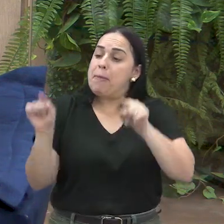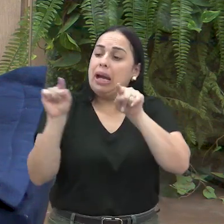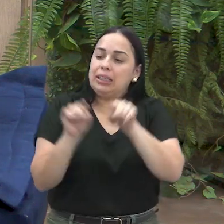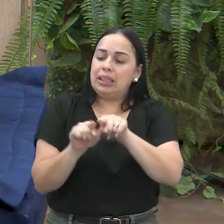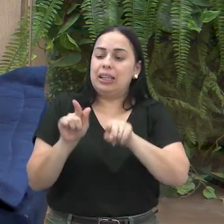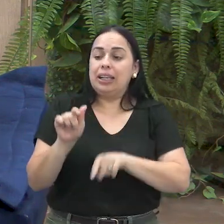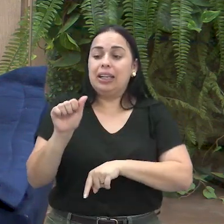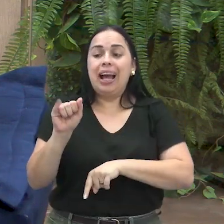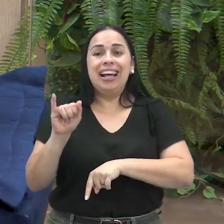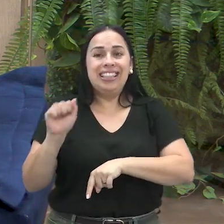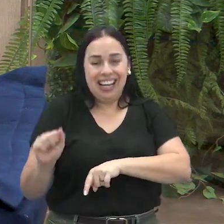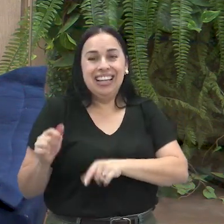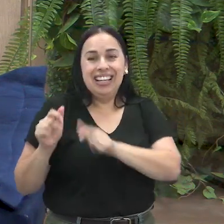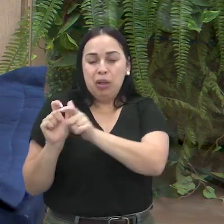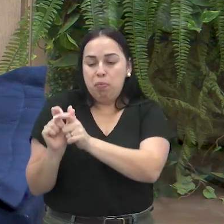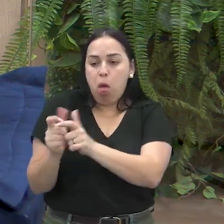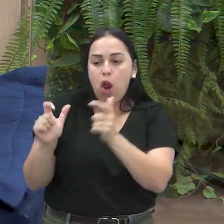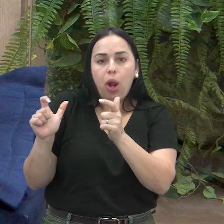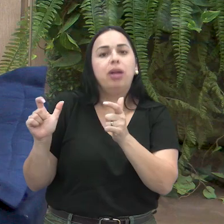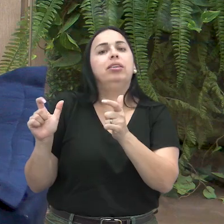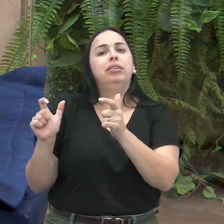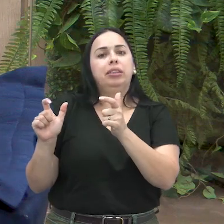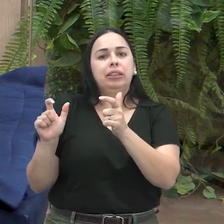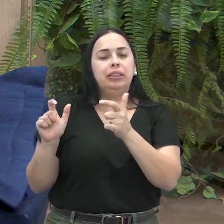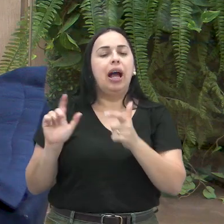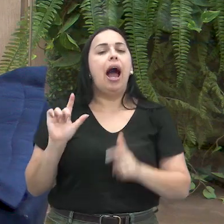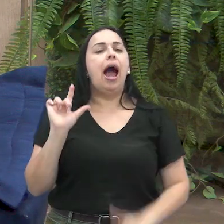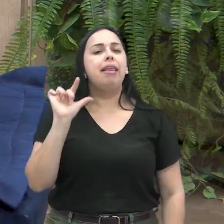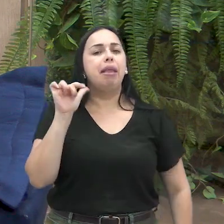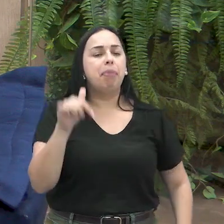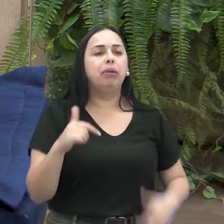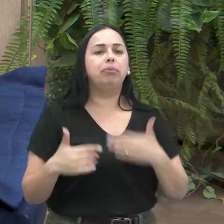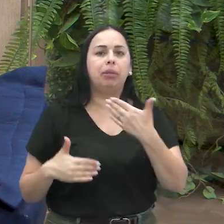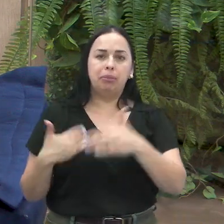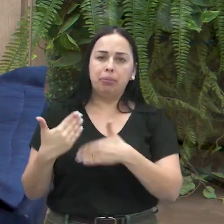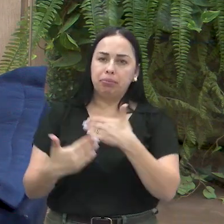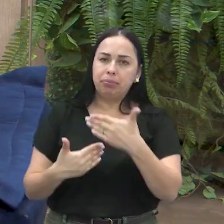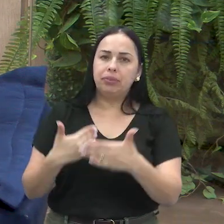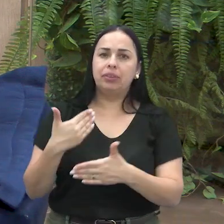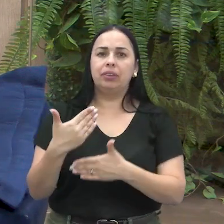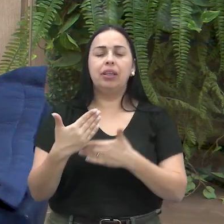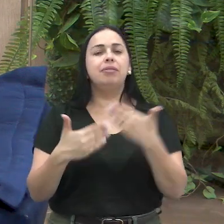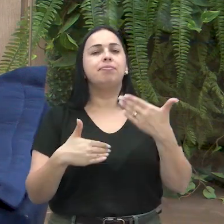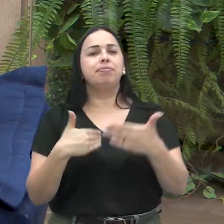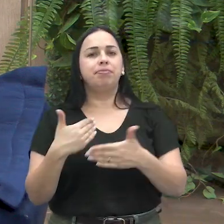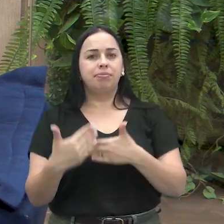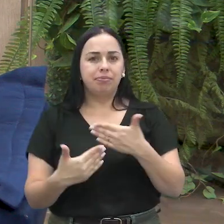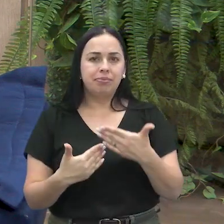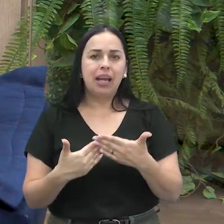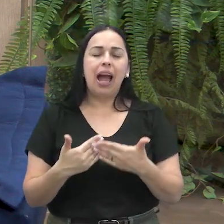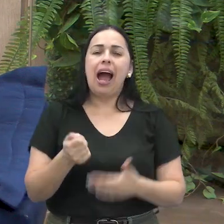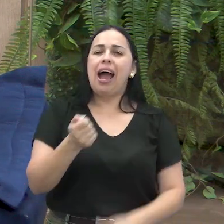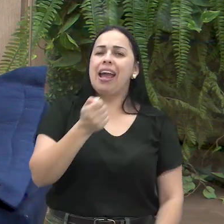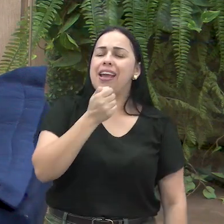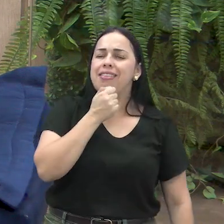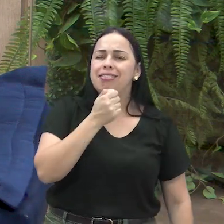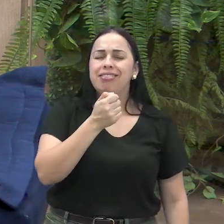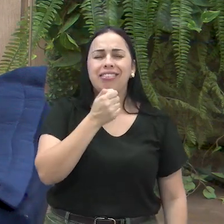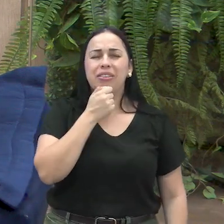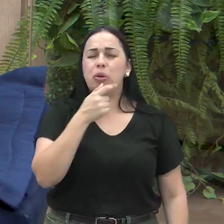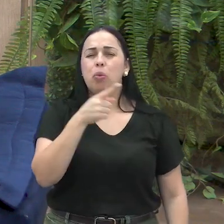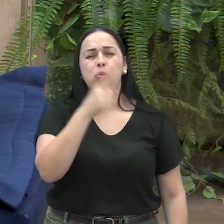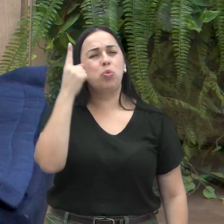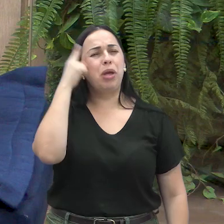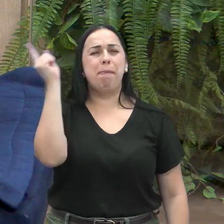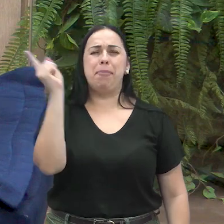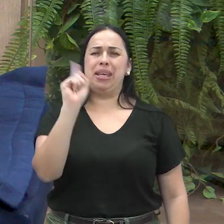junto com o Gaia, né, o Gaia crescendo, e a gente fica muito feliz que tem essa marca também. Depois passa o ano, como eu falo, as administrações ainda